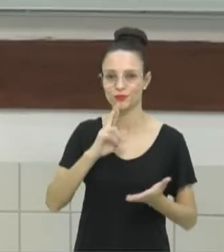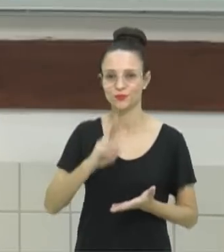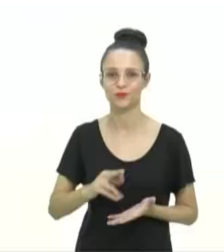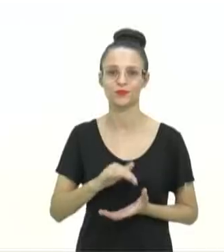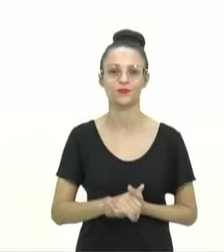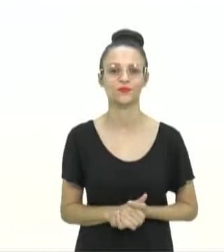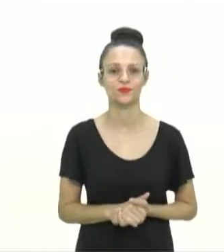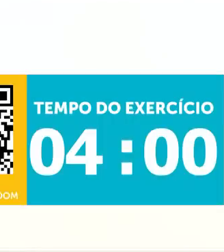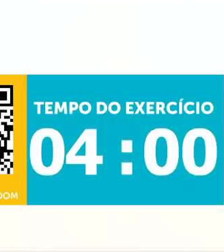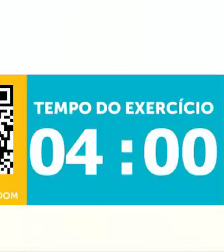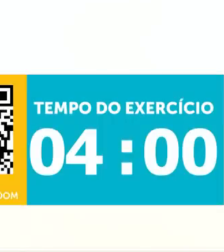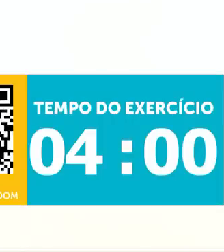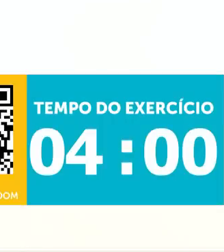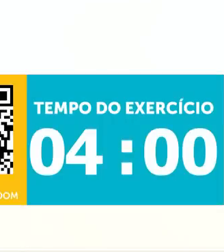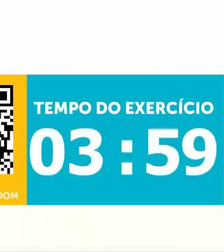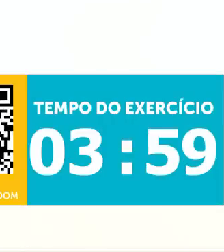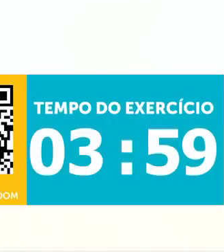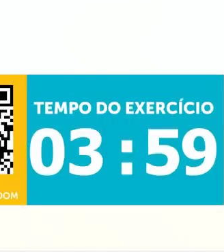vocês.